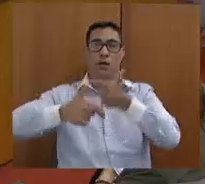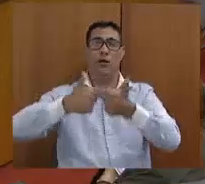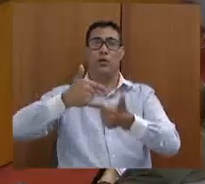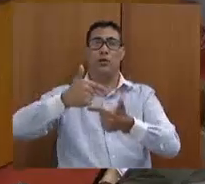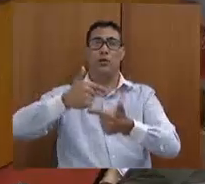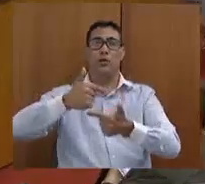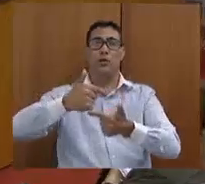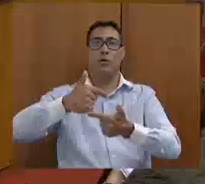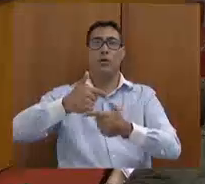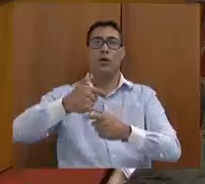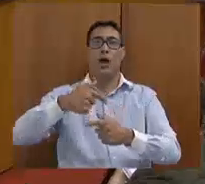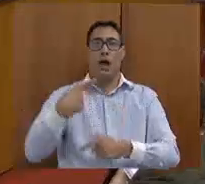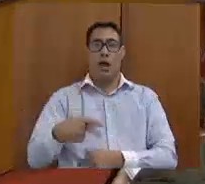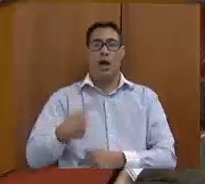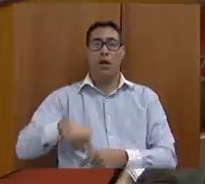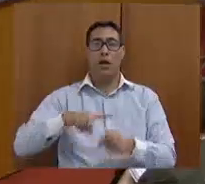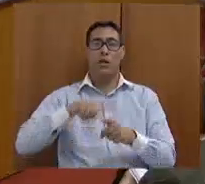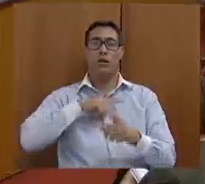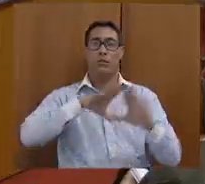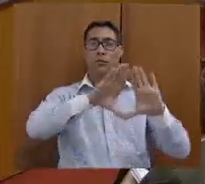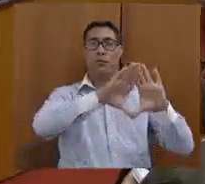da Assembleia Legislativa